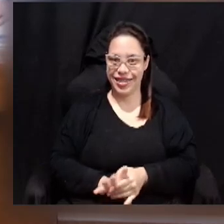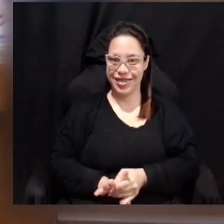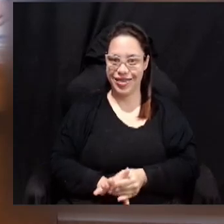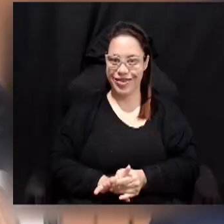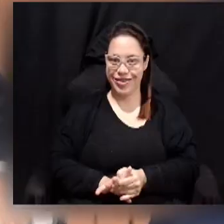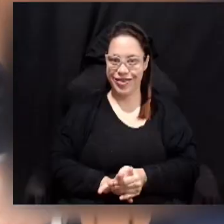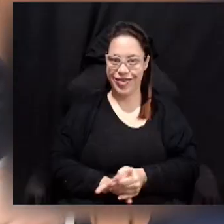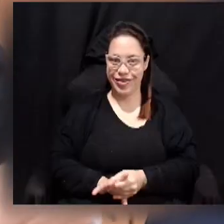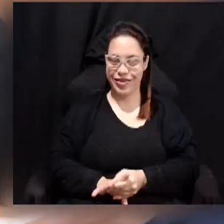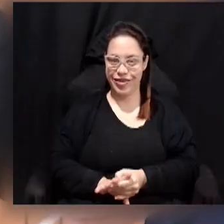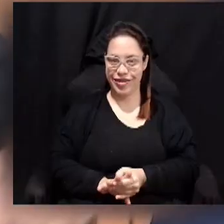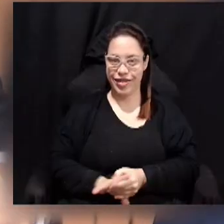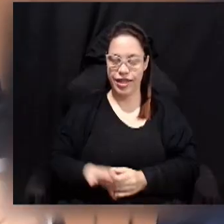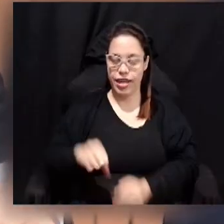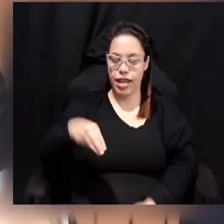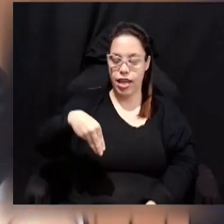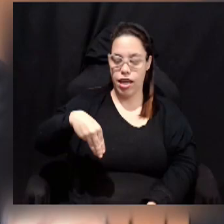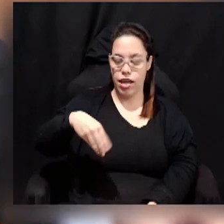MDB.